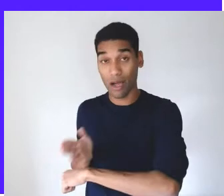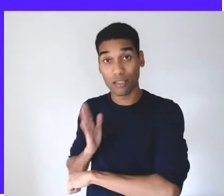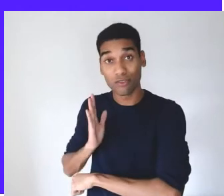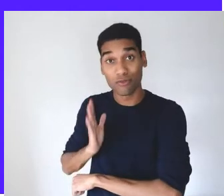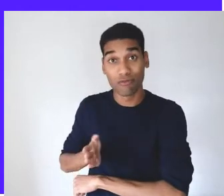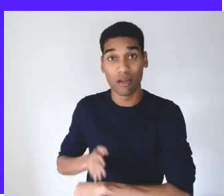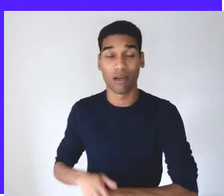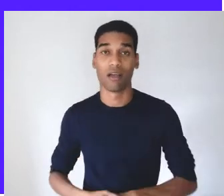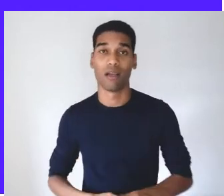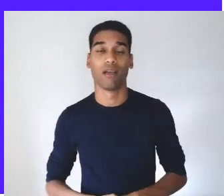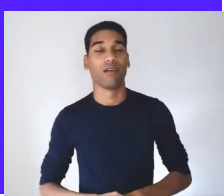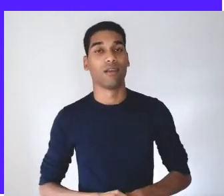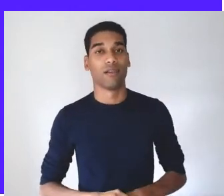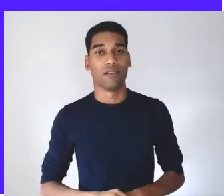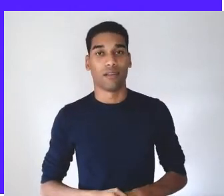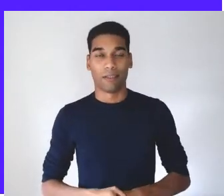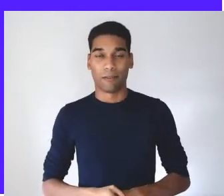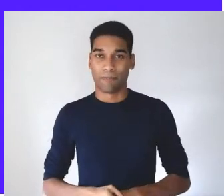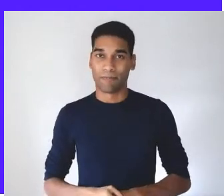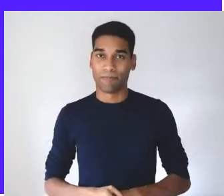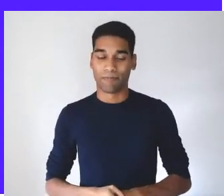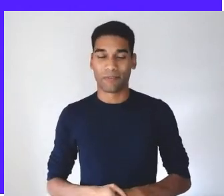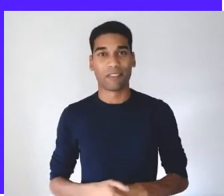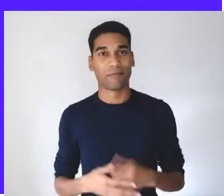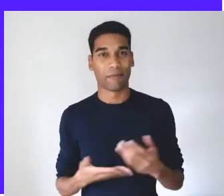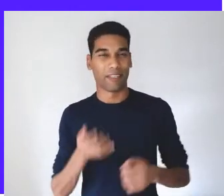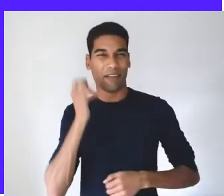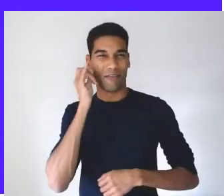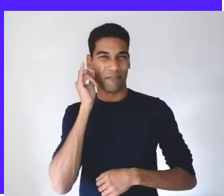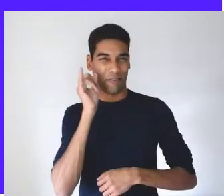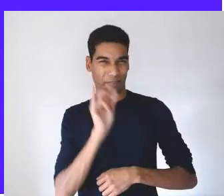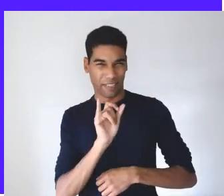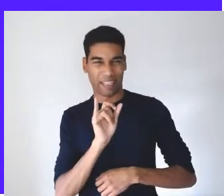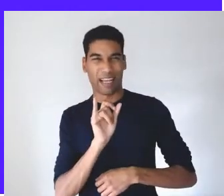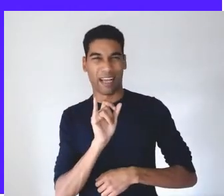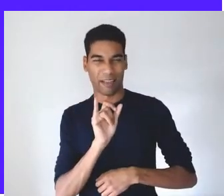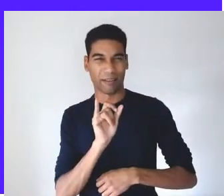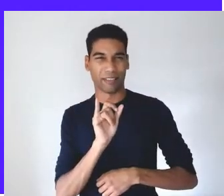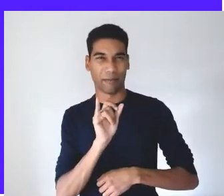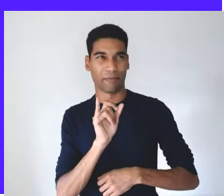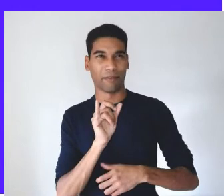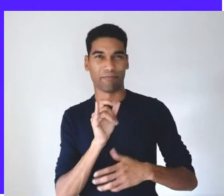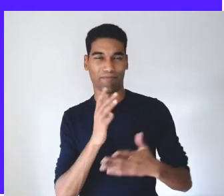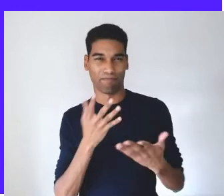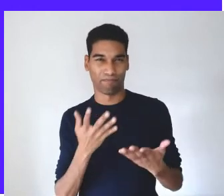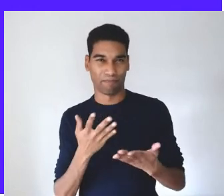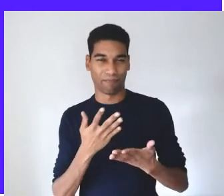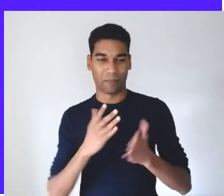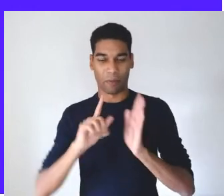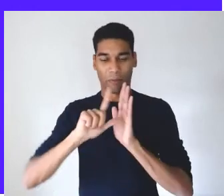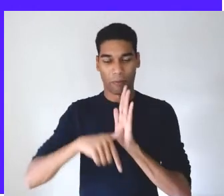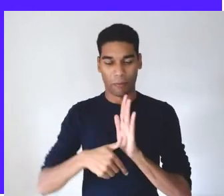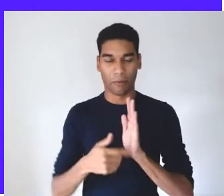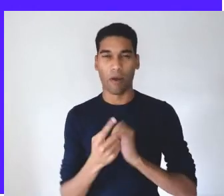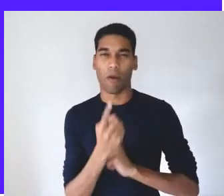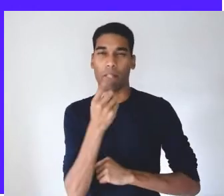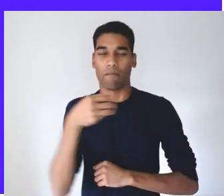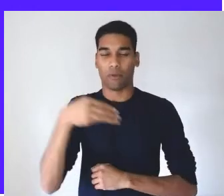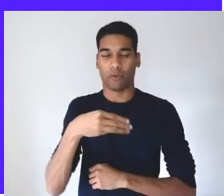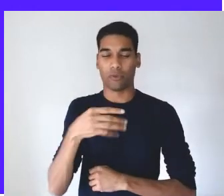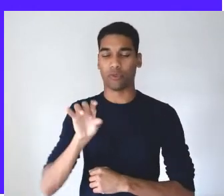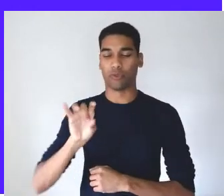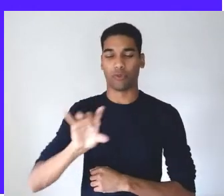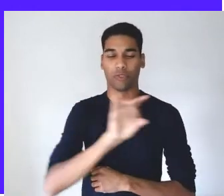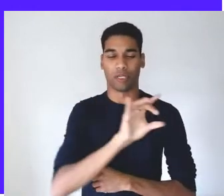Então, para a gente não estourar muito, um minutinho de cada, para de repente comentar uma outra coisa aqui que a gente